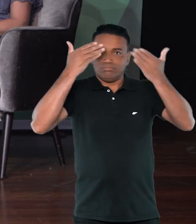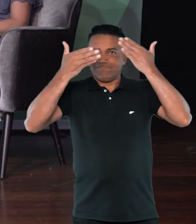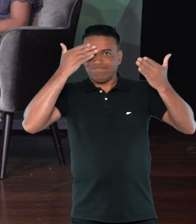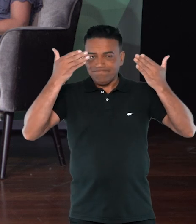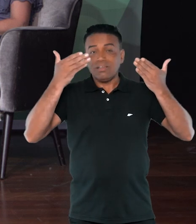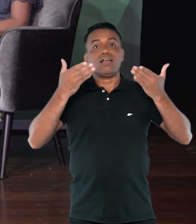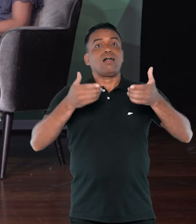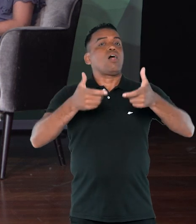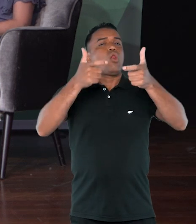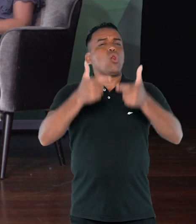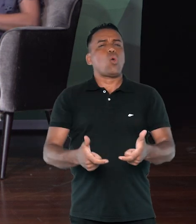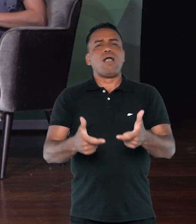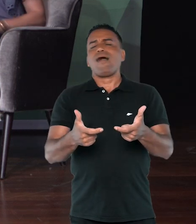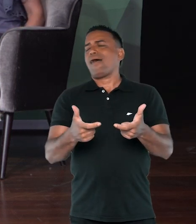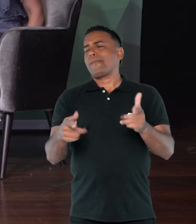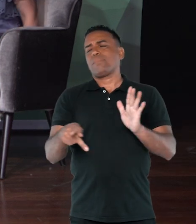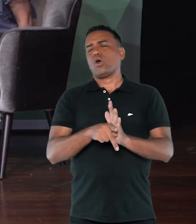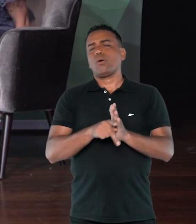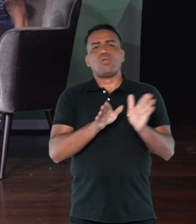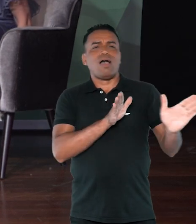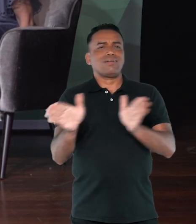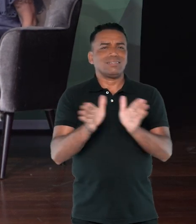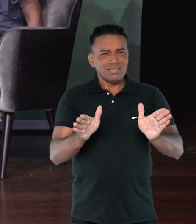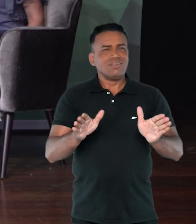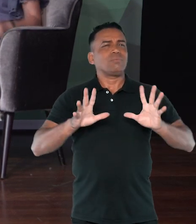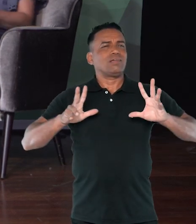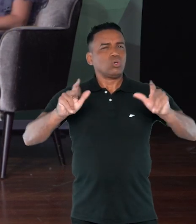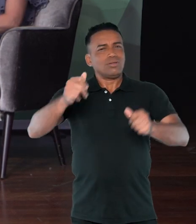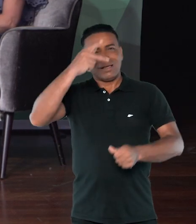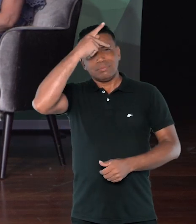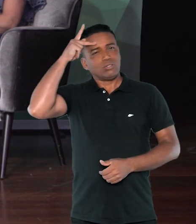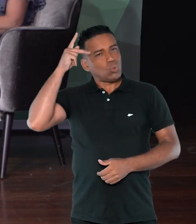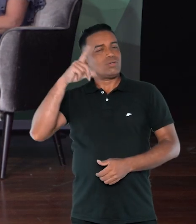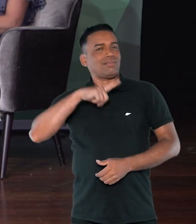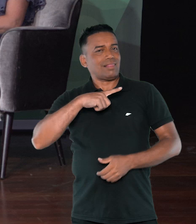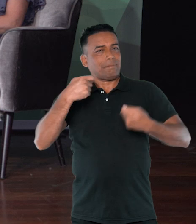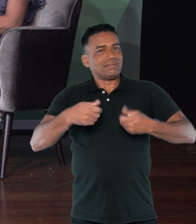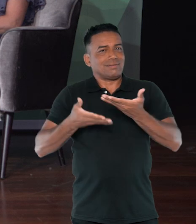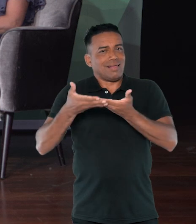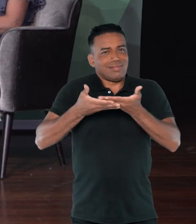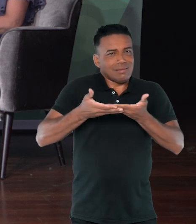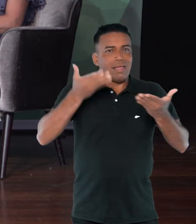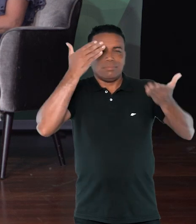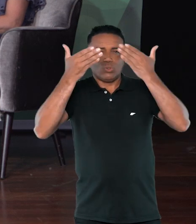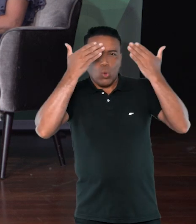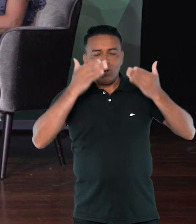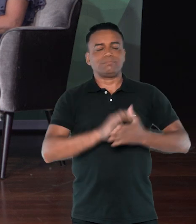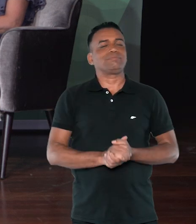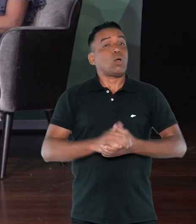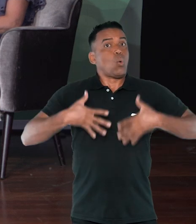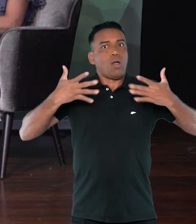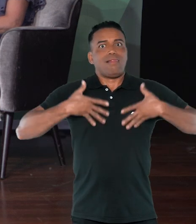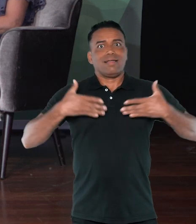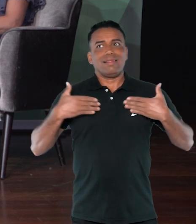um espaço acolhedor e acessível para os seus pacientes. E hoje a gente tem a alegria de falar